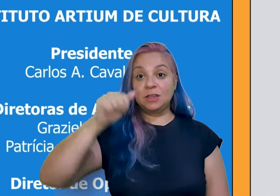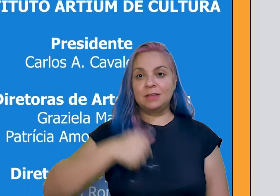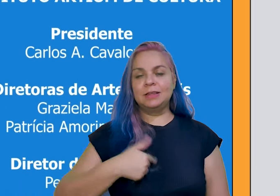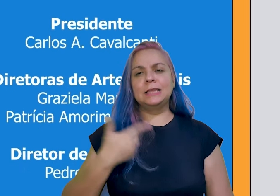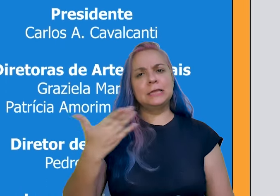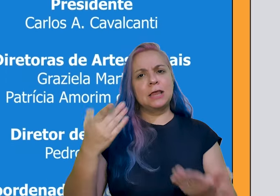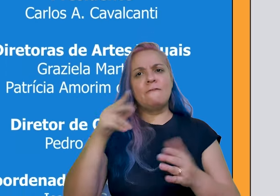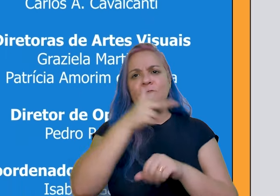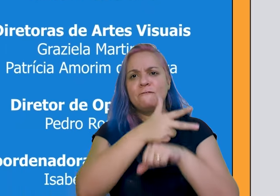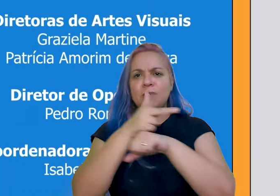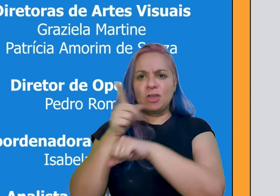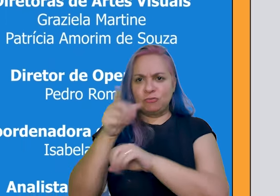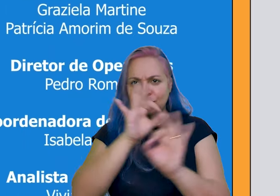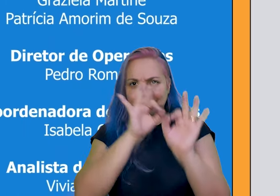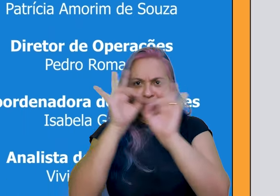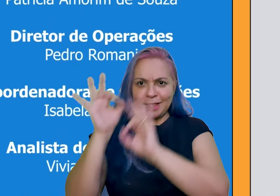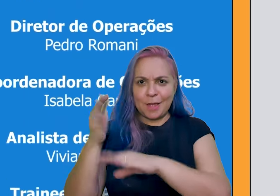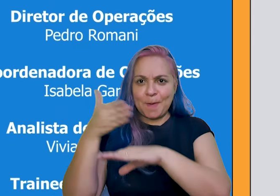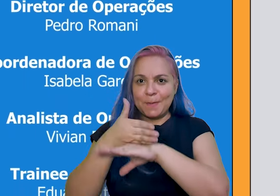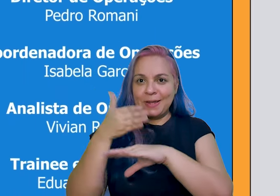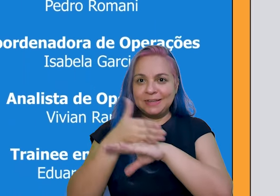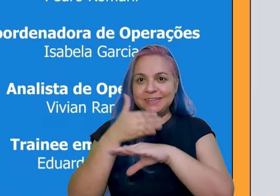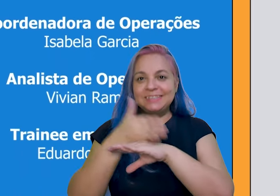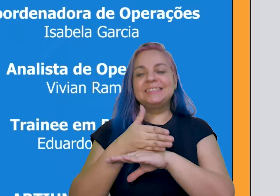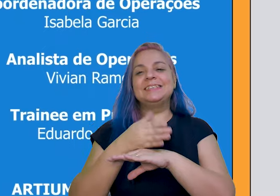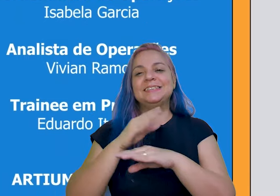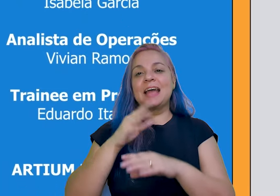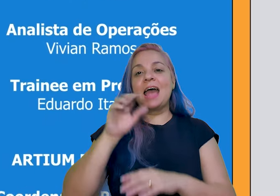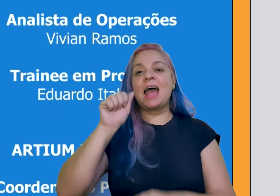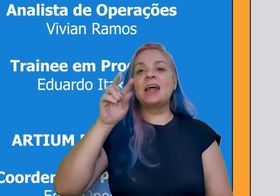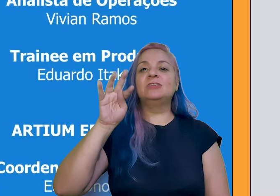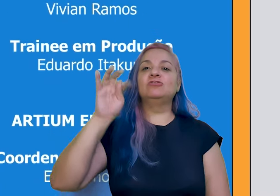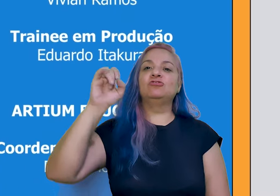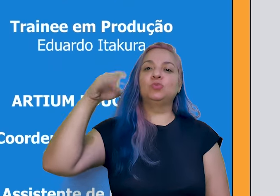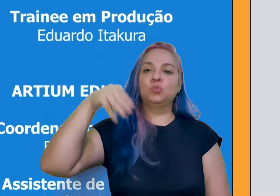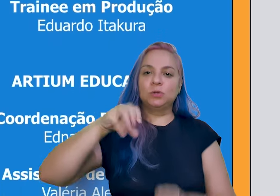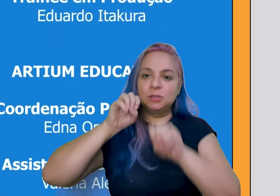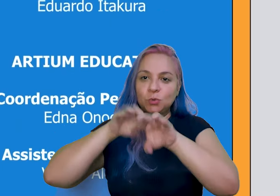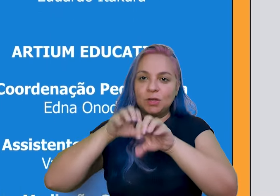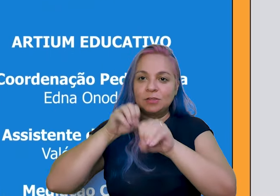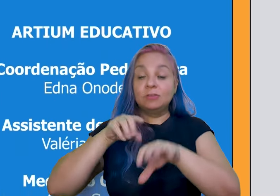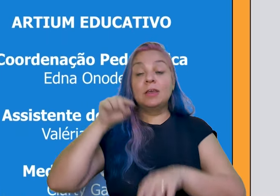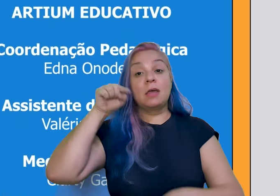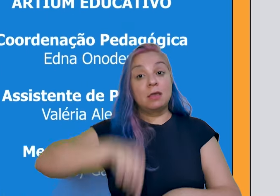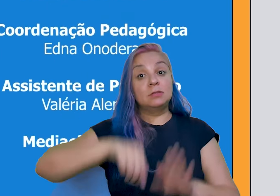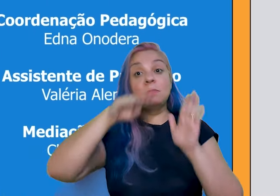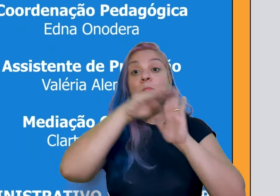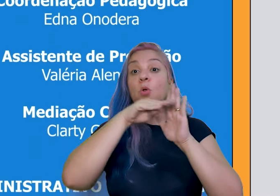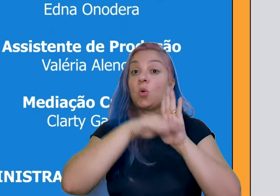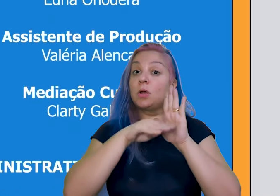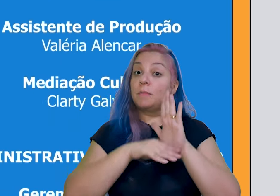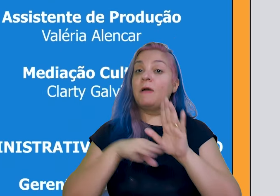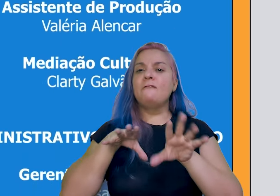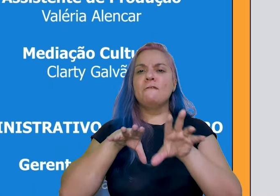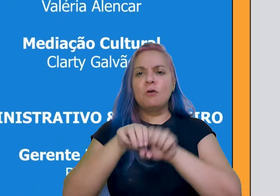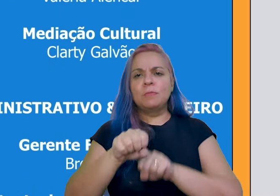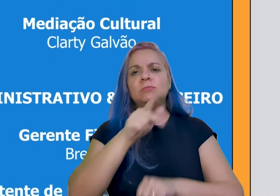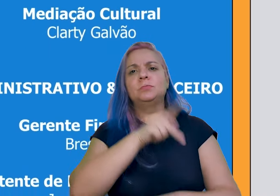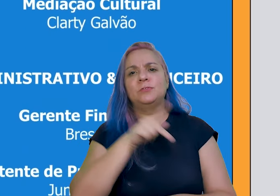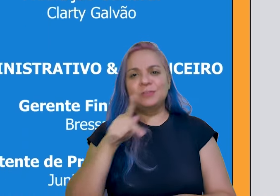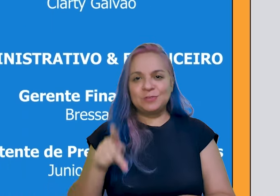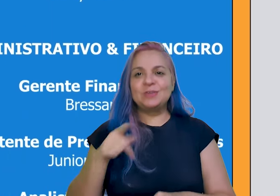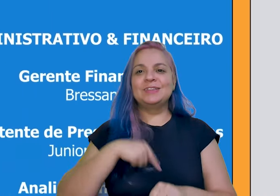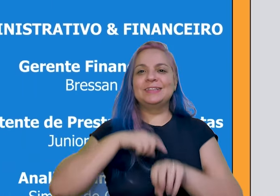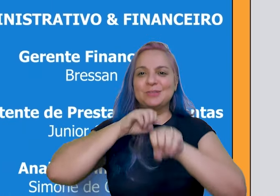cabelos curtos, à direita, créditos. Acabou de assistir, faz parte do programa Artium Educativo. Este programa visa a formação